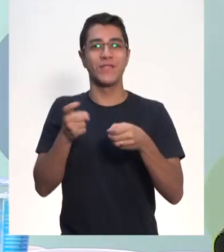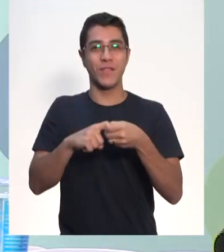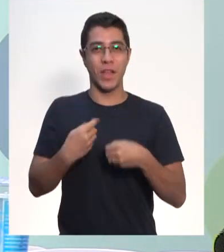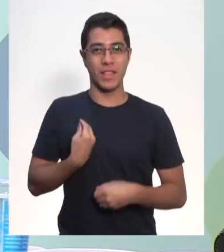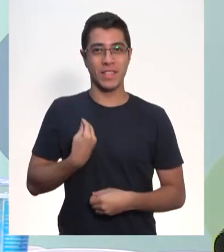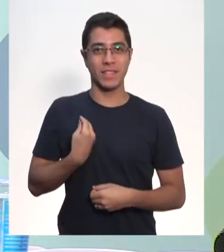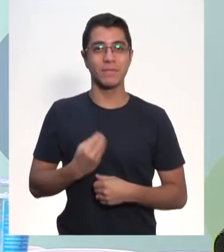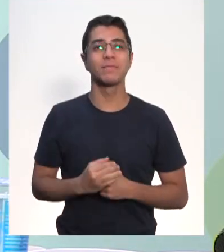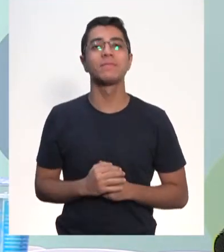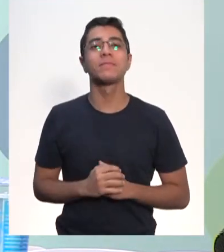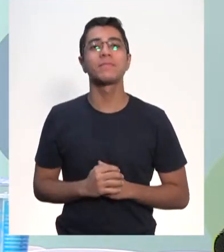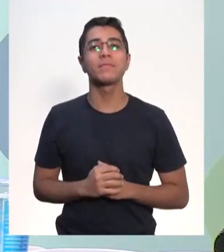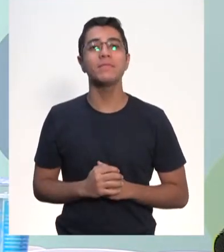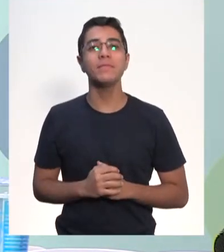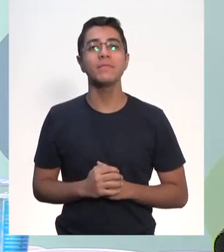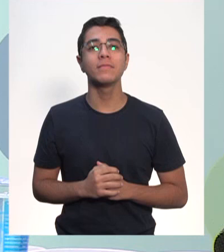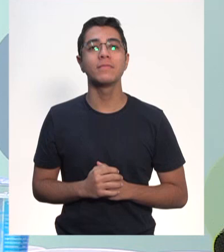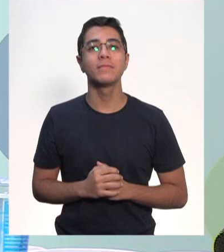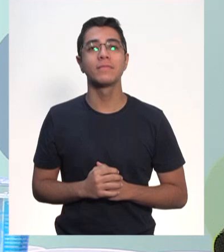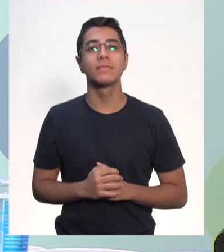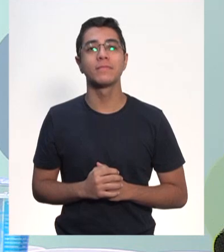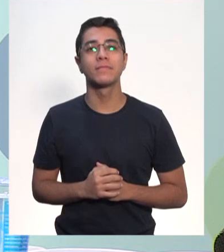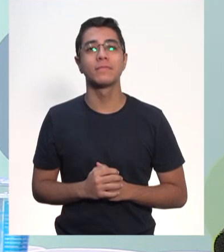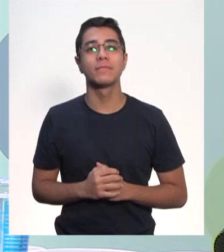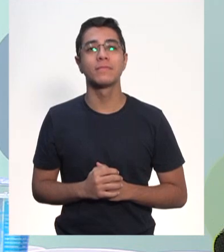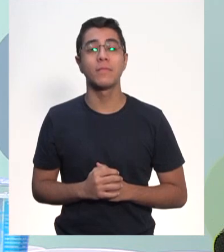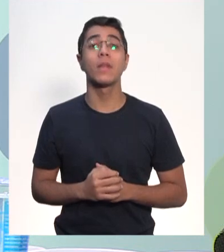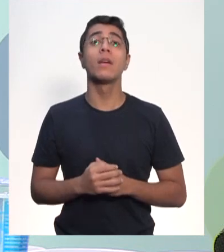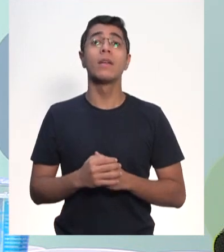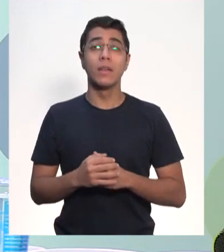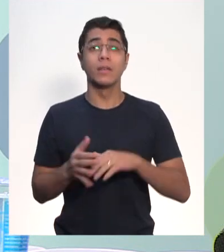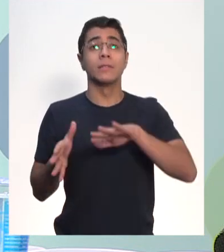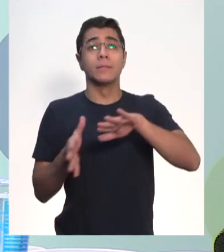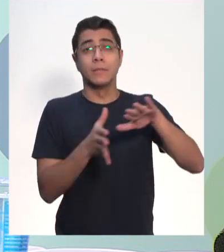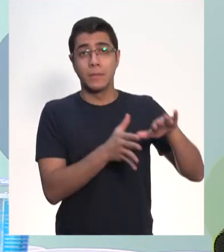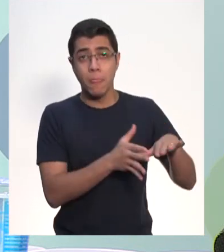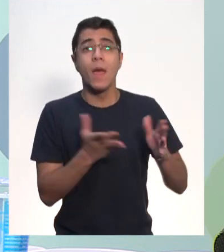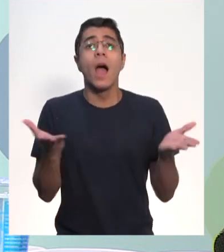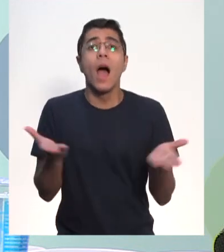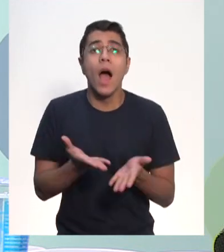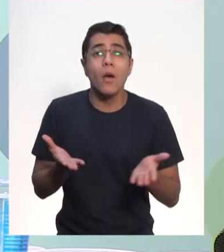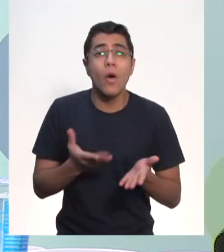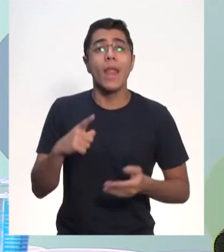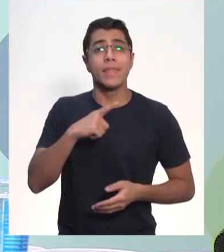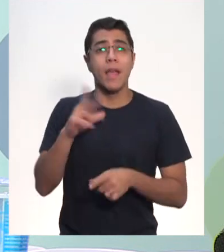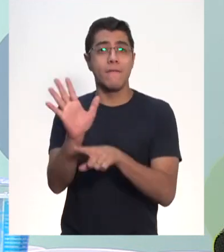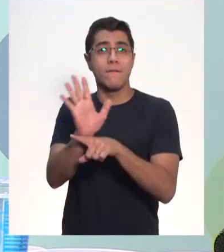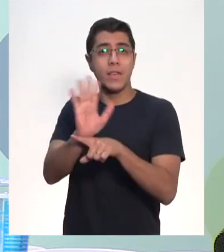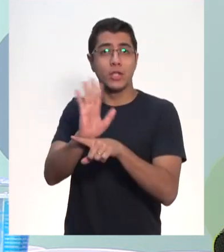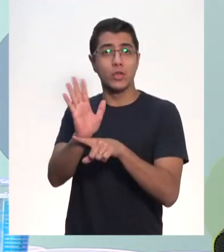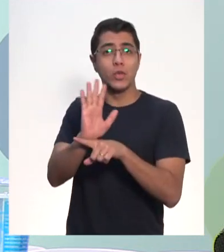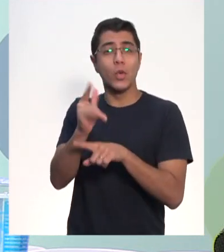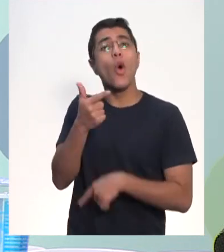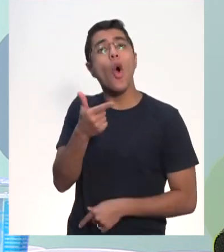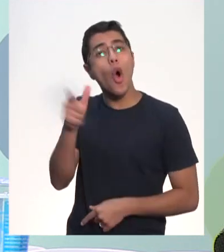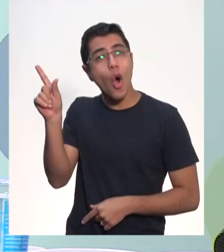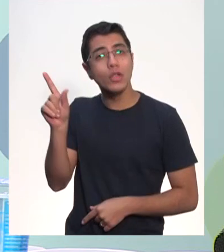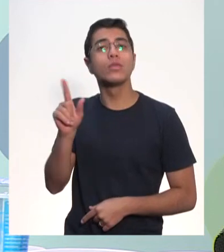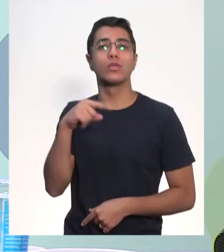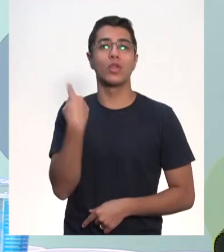Nós temos agora um outro vídeo que nós vamos passar aqui também para vocês, ainda sobre o